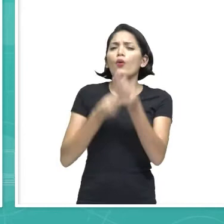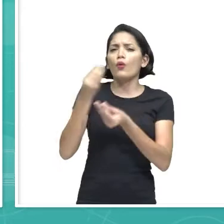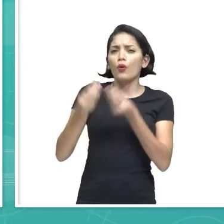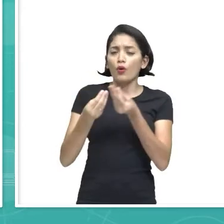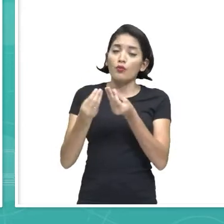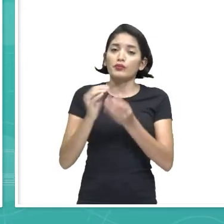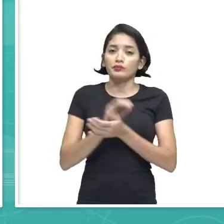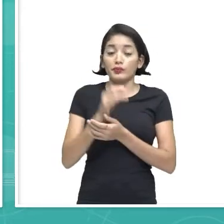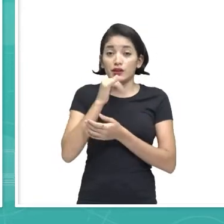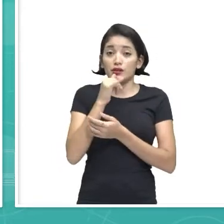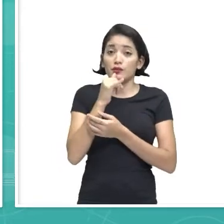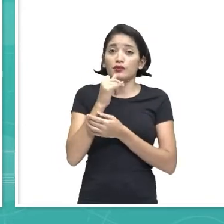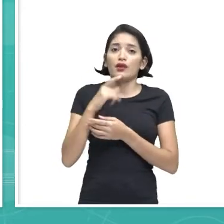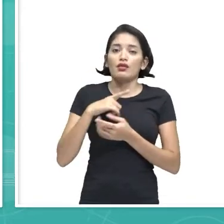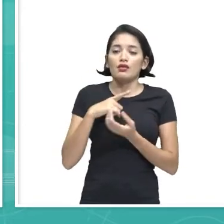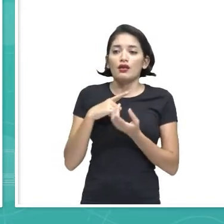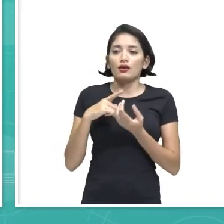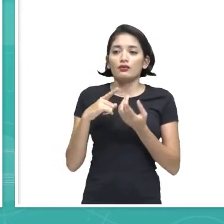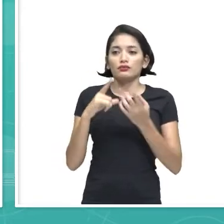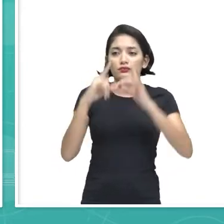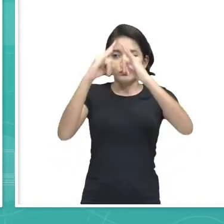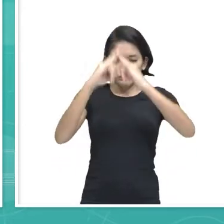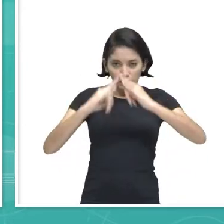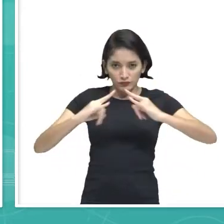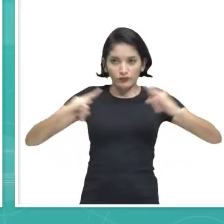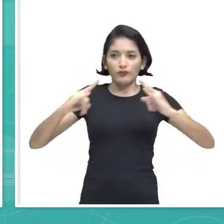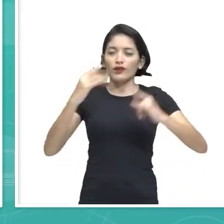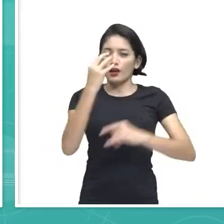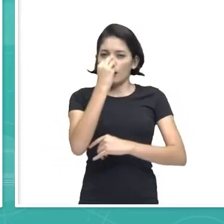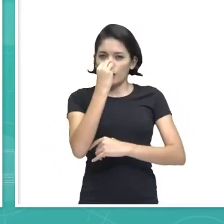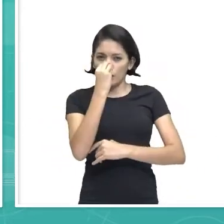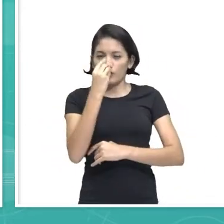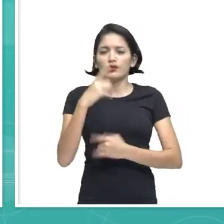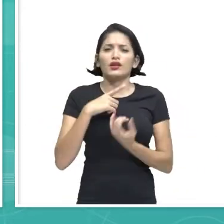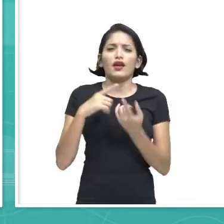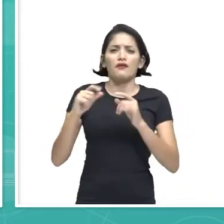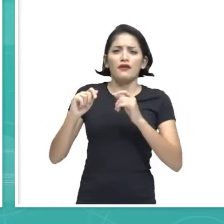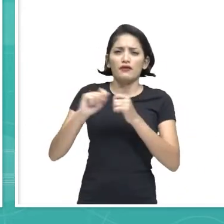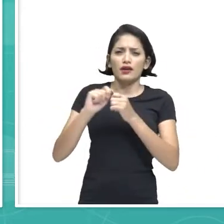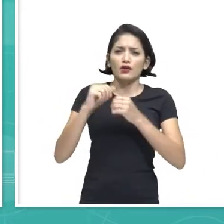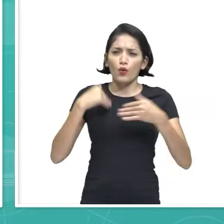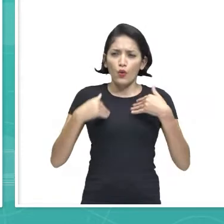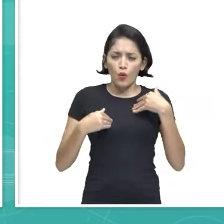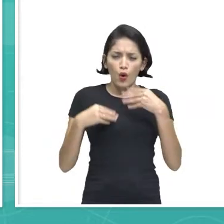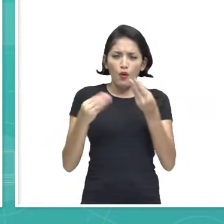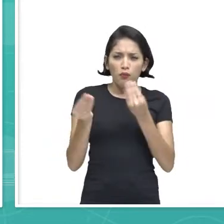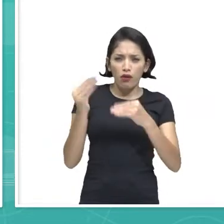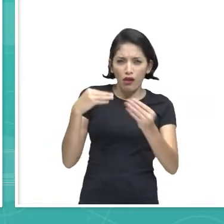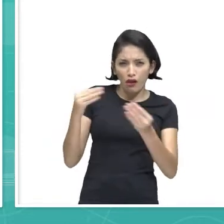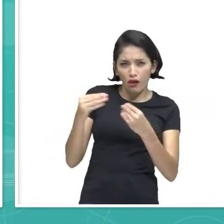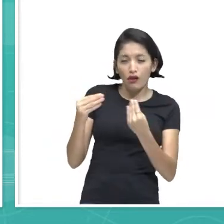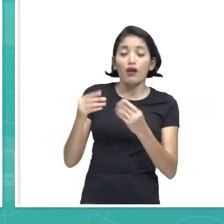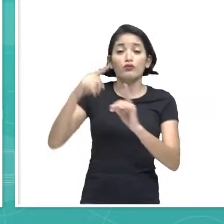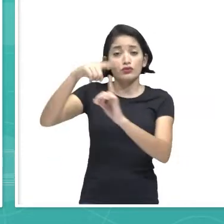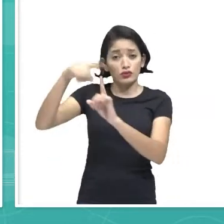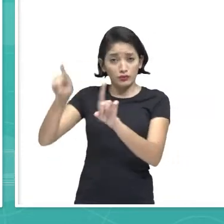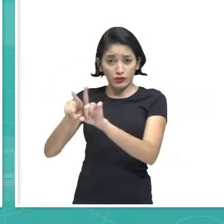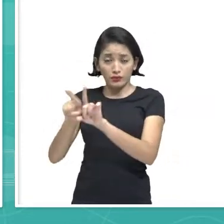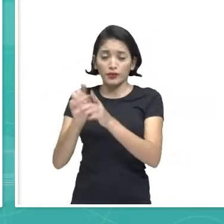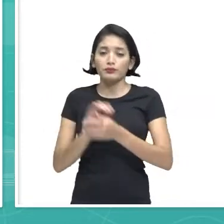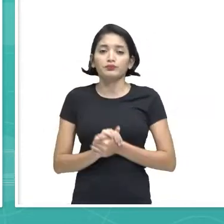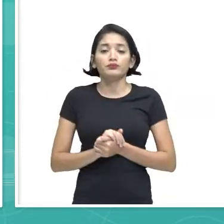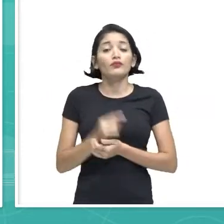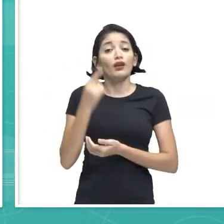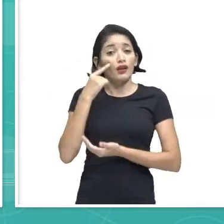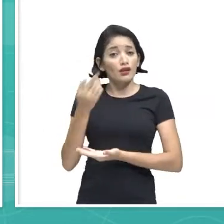Nos circos, né? Nós temos ali os contorcionistas fazendo os seus números. Então, isso também é um tipo de ginástica. Para esse tipo